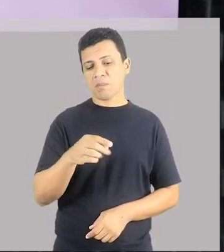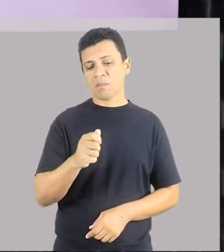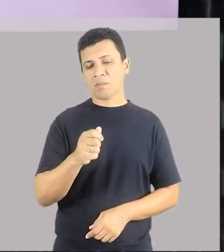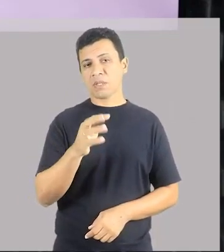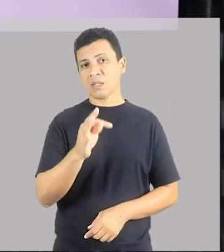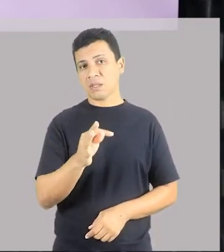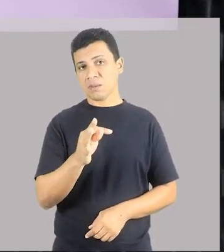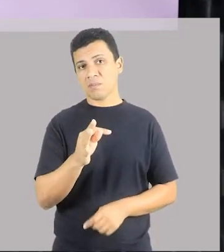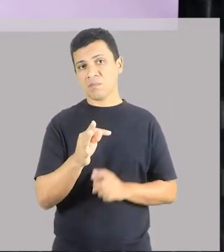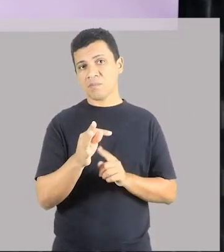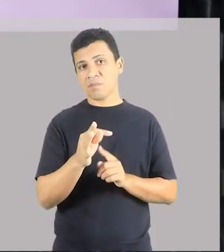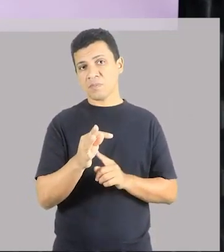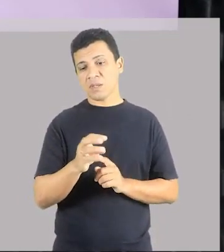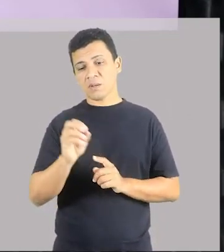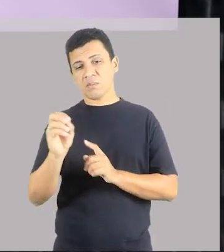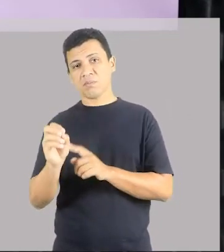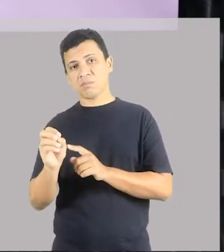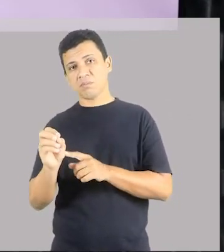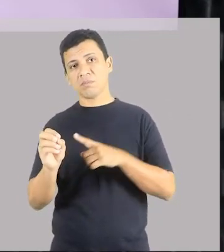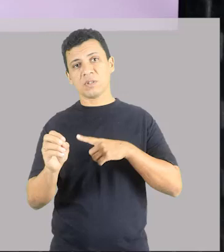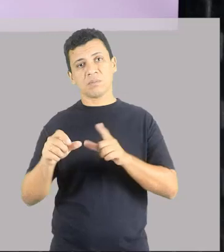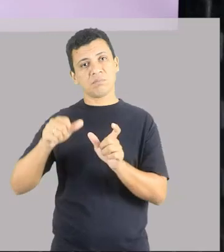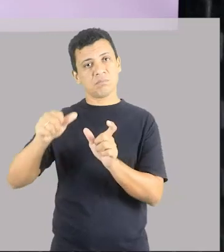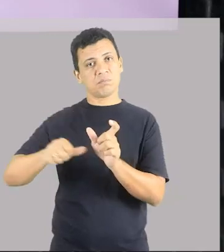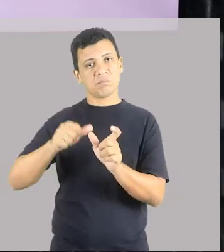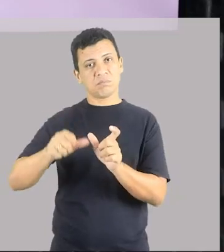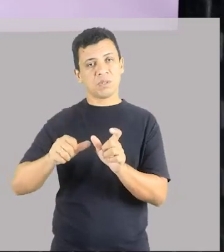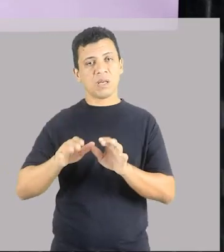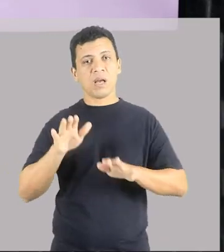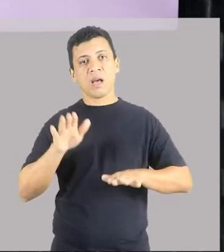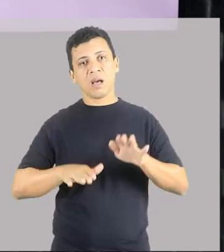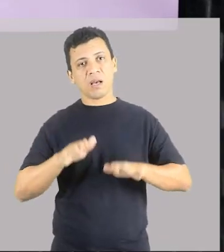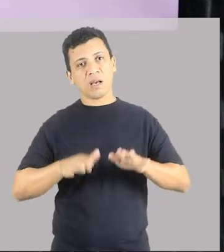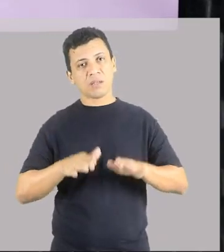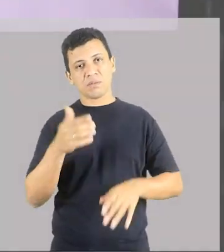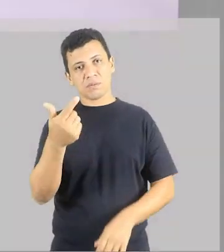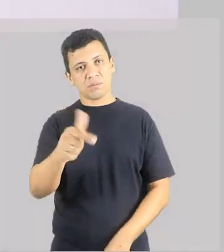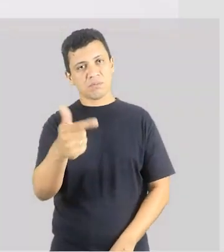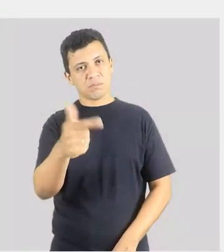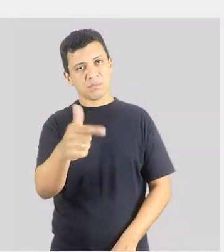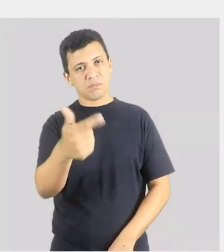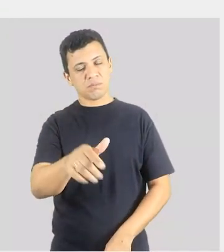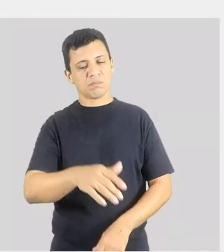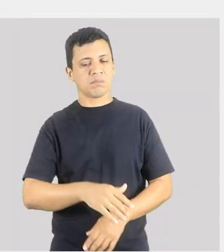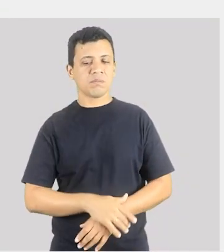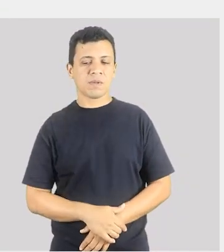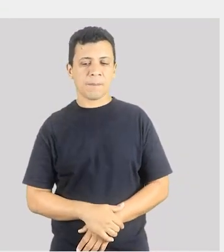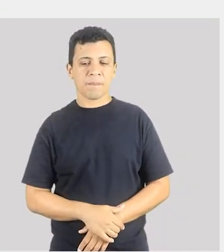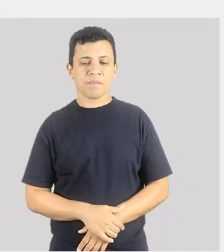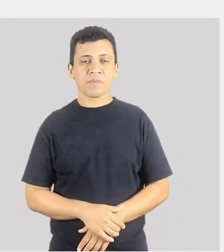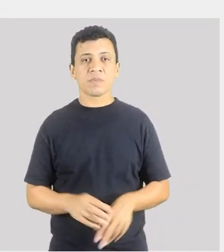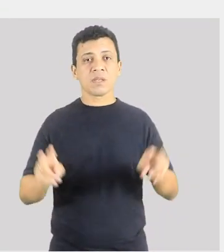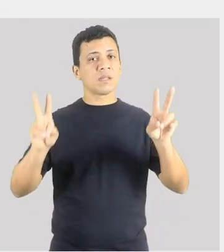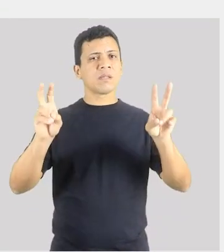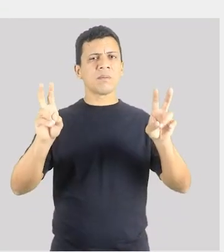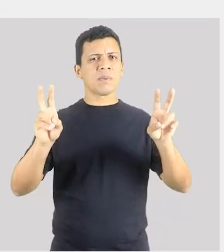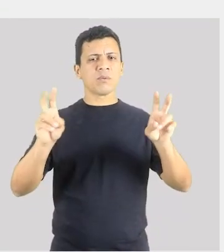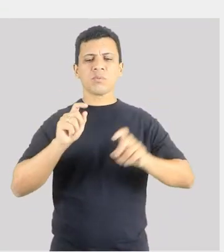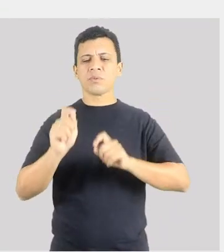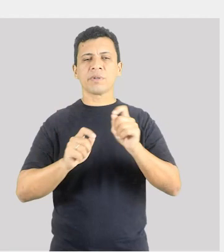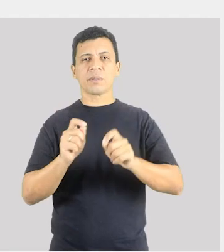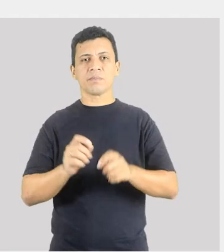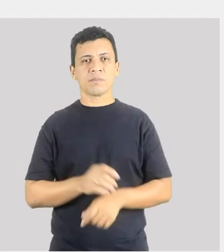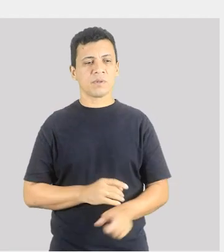entro já tenho a presença da desinência às vezes ela não aparece só uma observação importante aí o tema é quando eu faço a